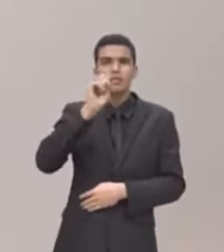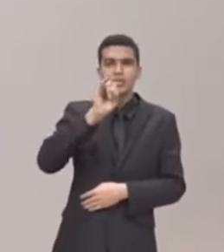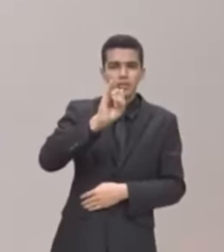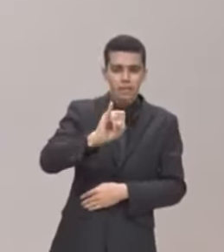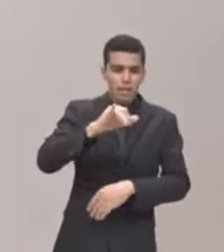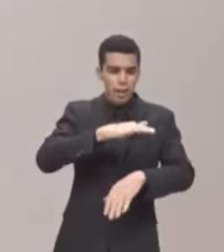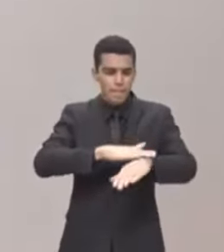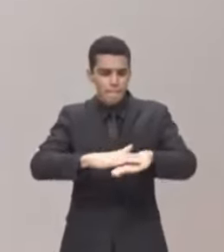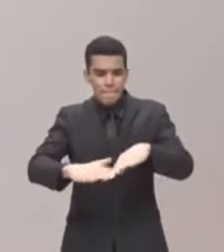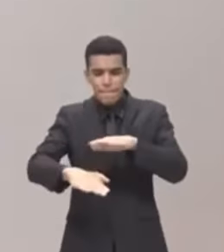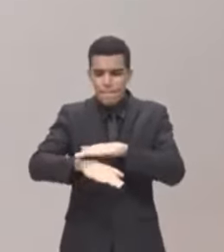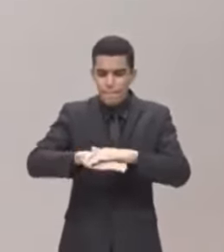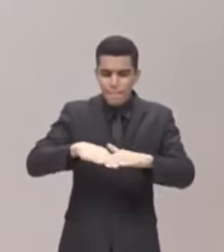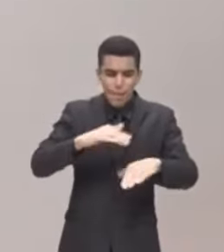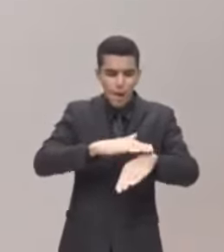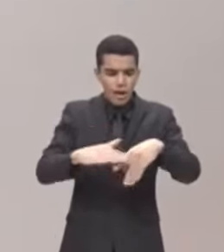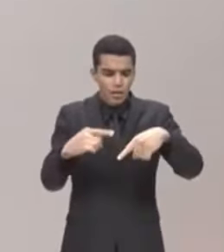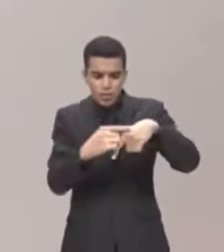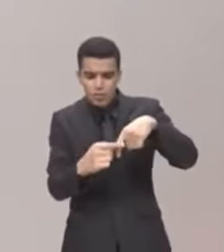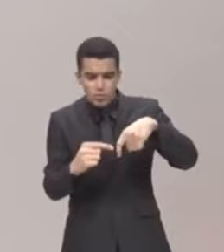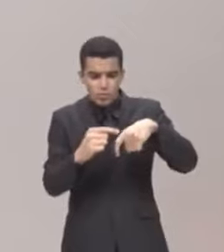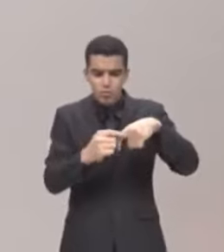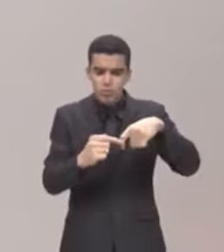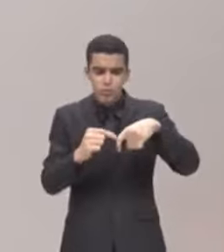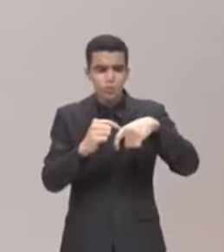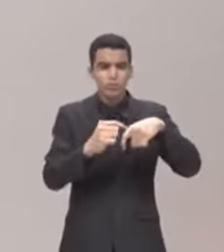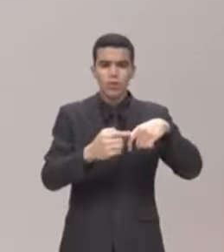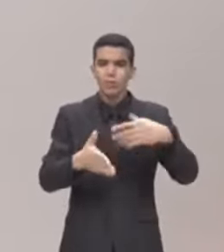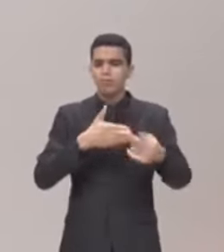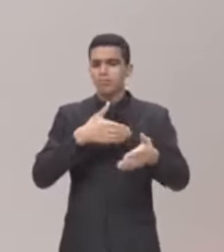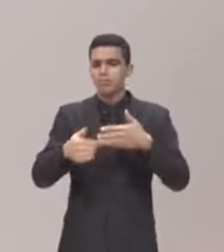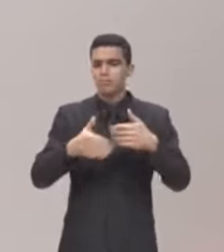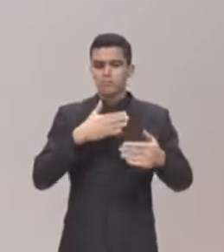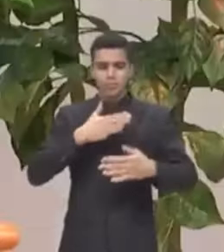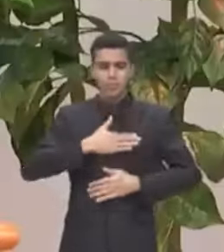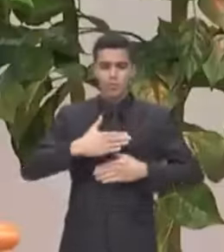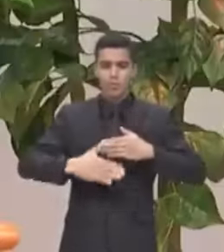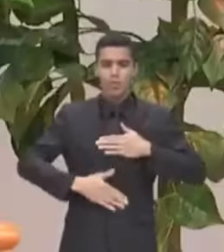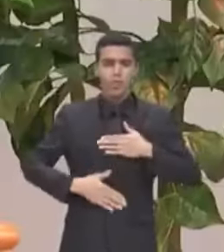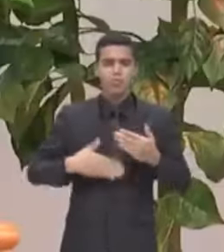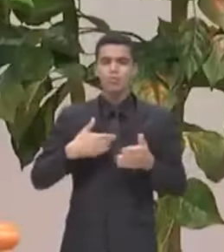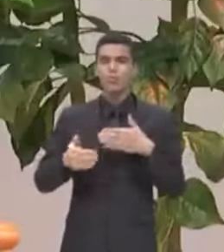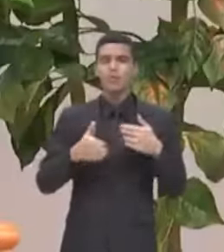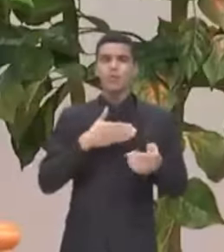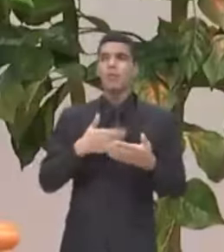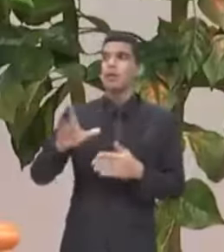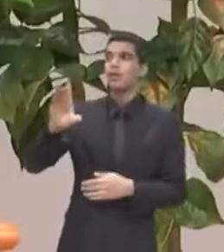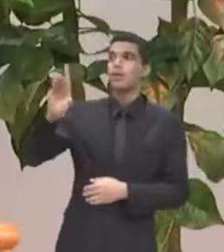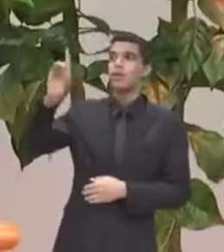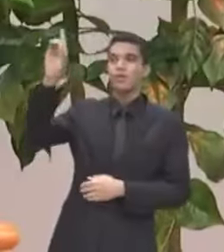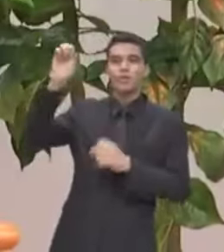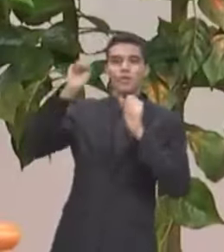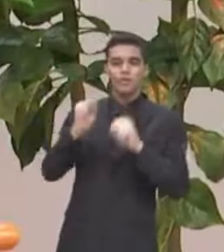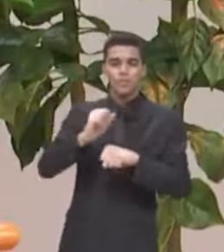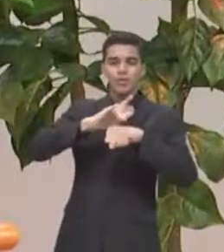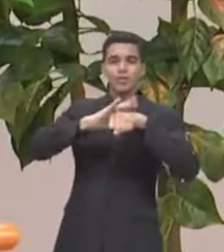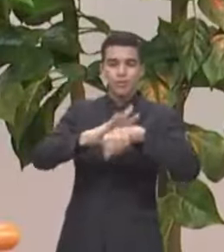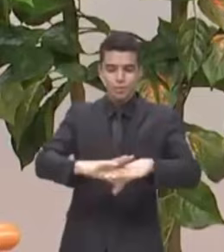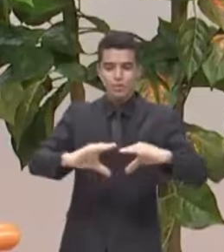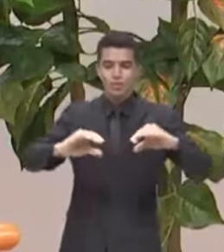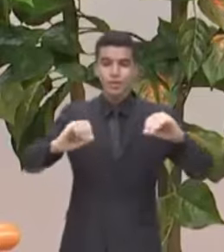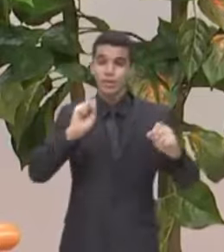nervos, para os teus joelhos, para tua pele, para os teus órgãos, para o teu corpo inteiro. Se